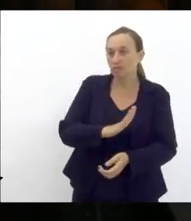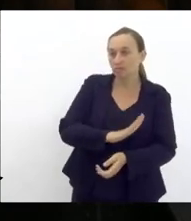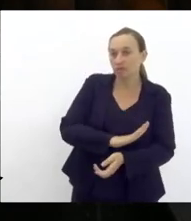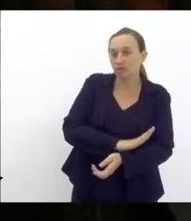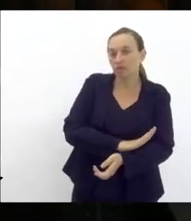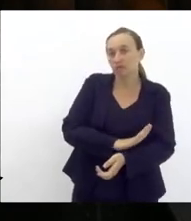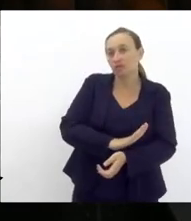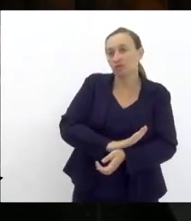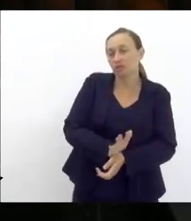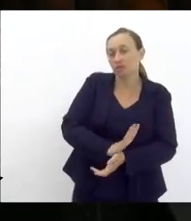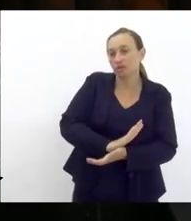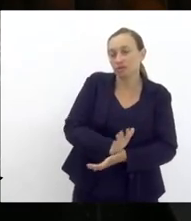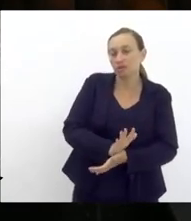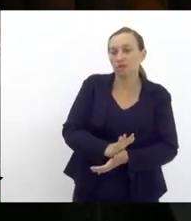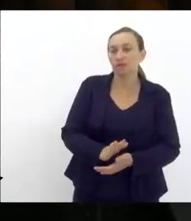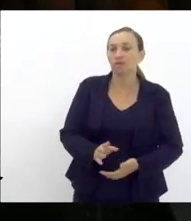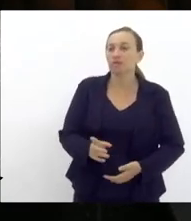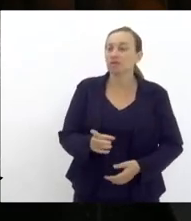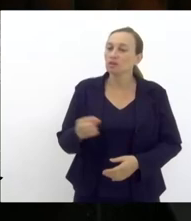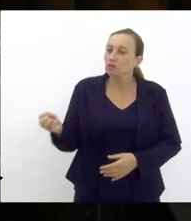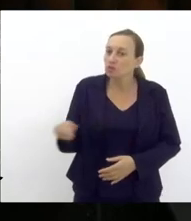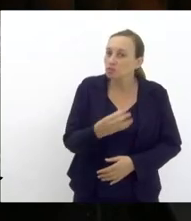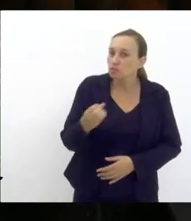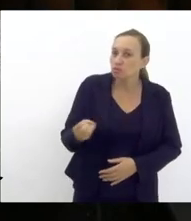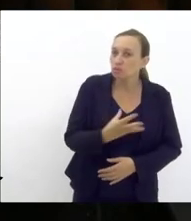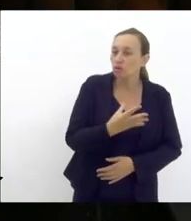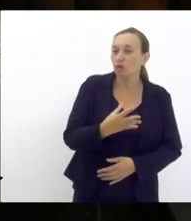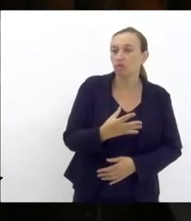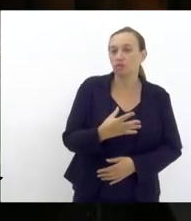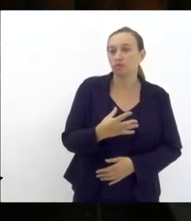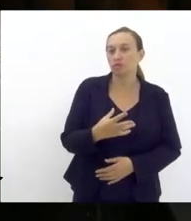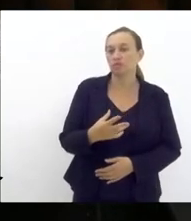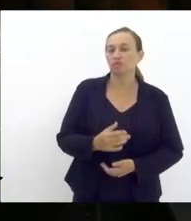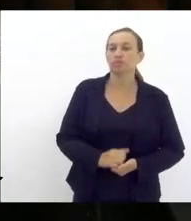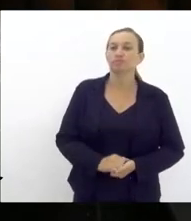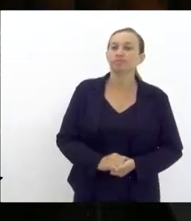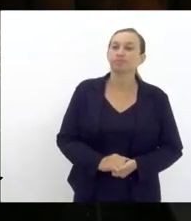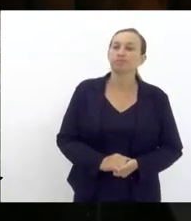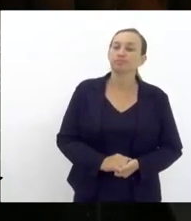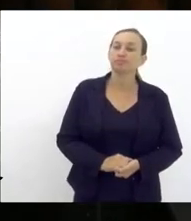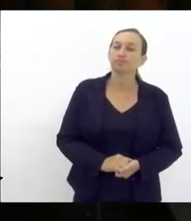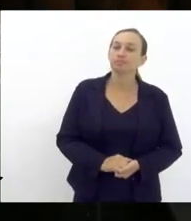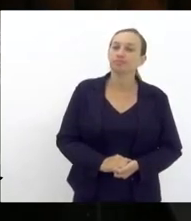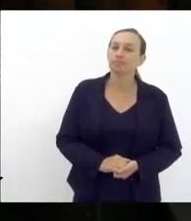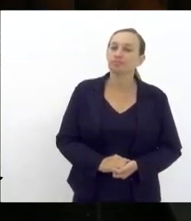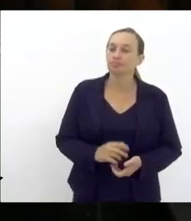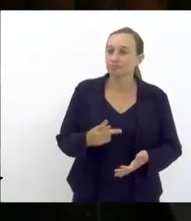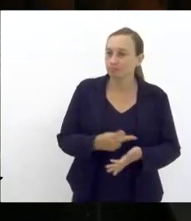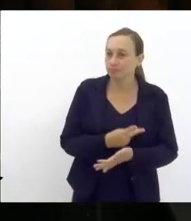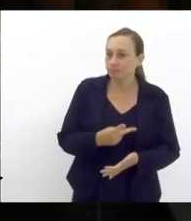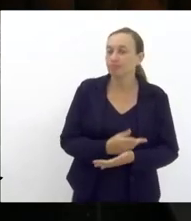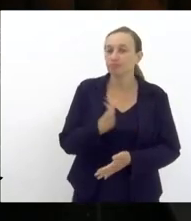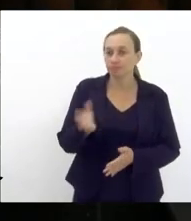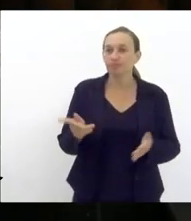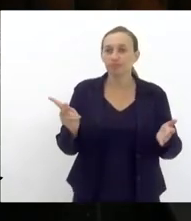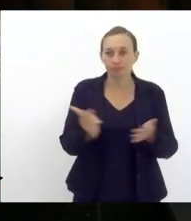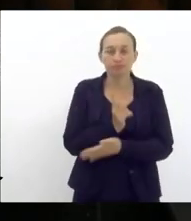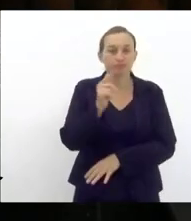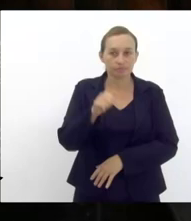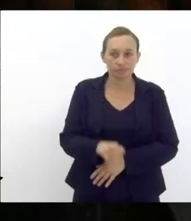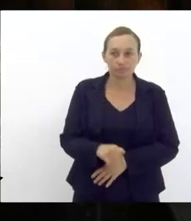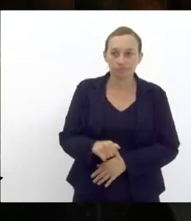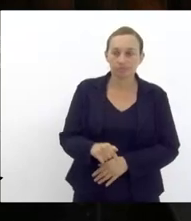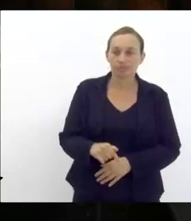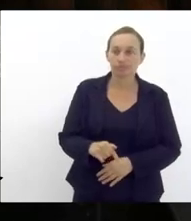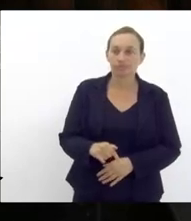para garantir que novas barbares como aqui já ocorreu na